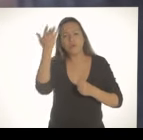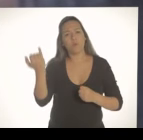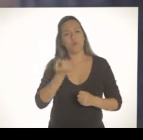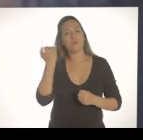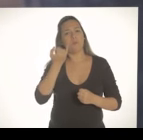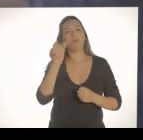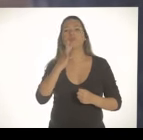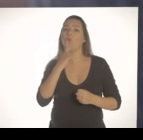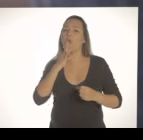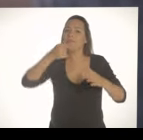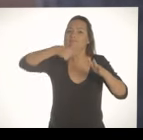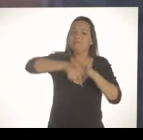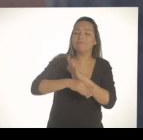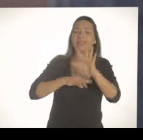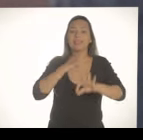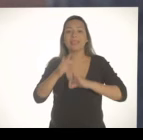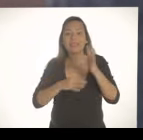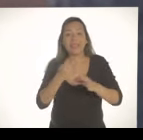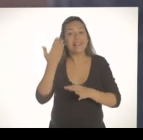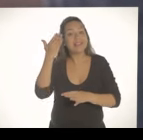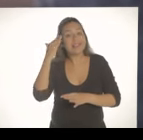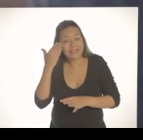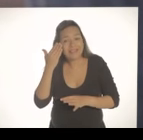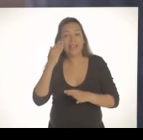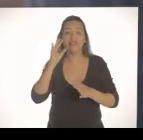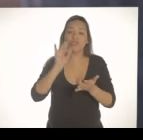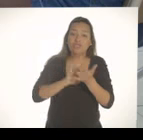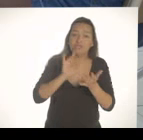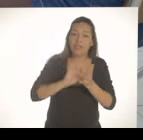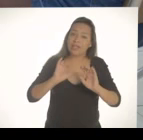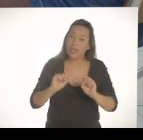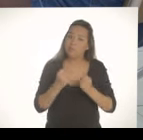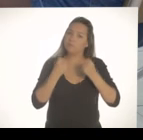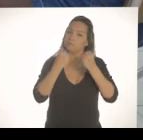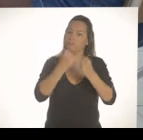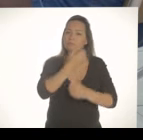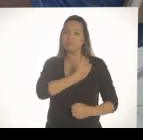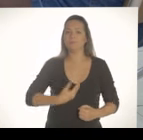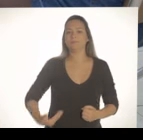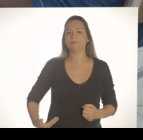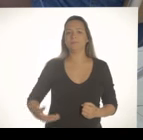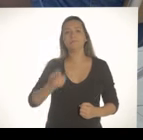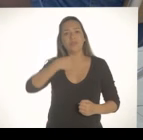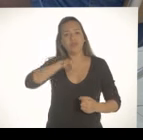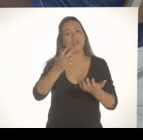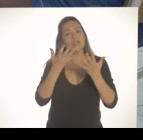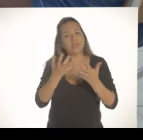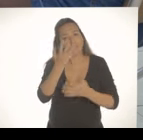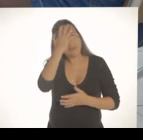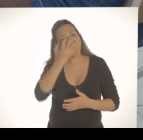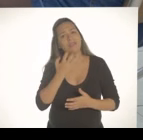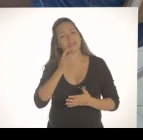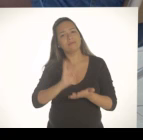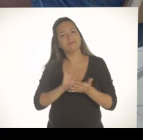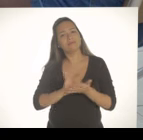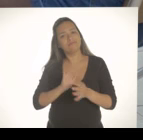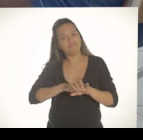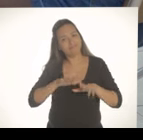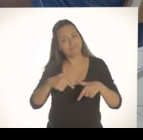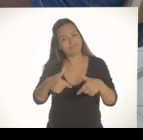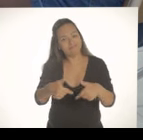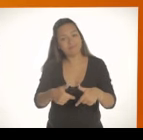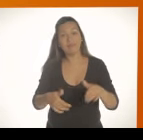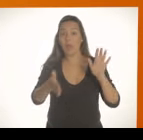técnicos. Eu vou chamar para trabalhar com segurança pública quem entende segurança pública. Então a gente tem a chance, pela primeira vez, de fazer algo